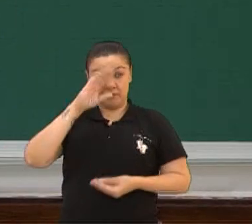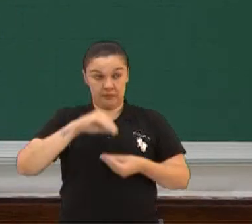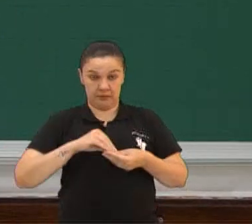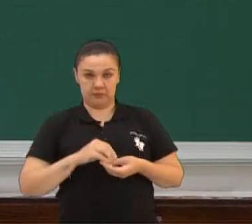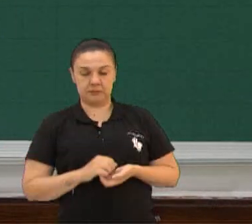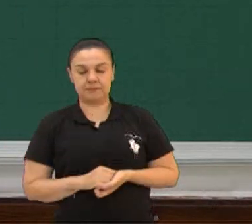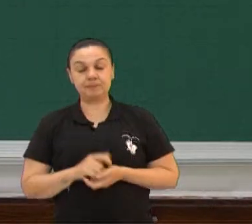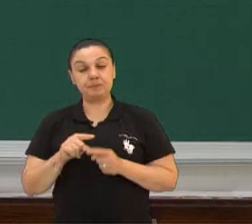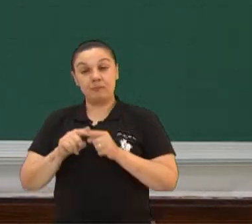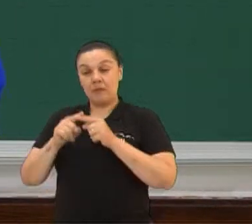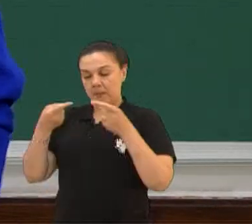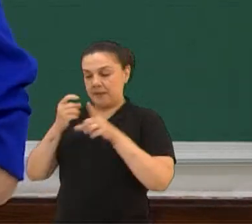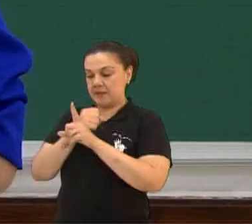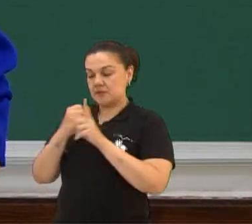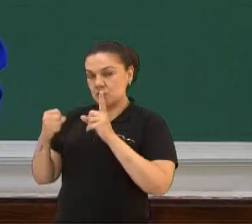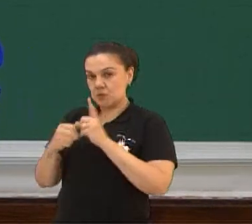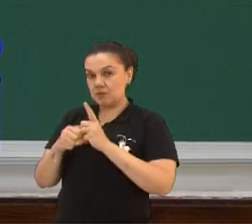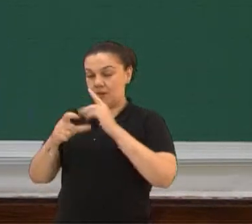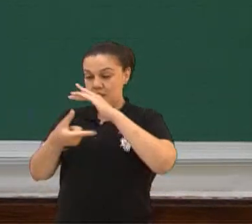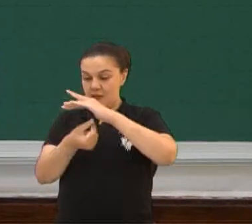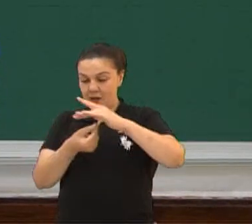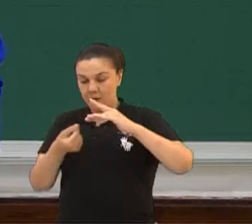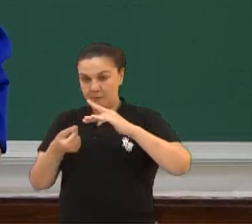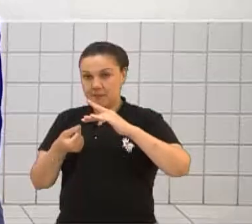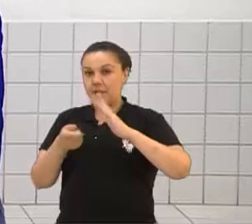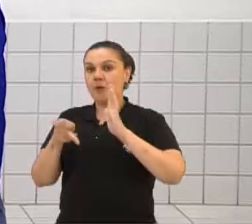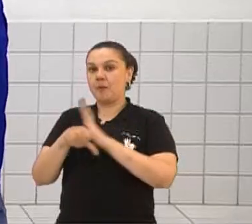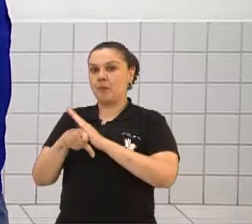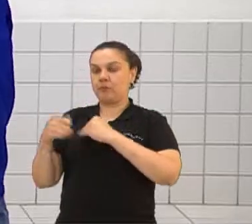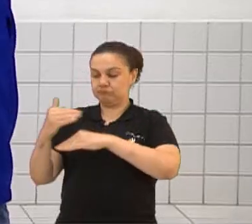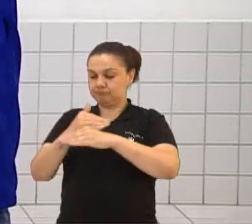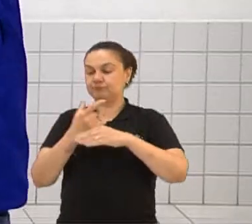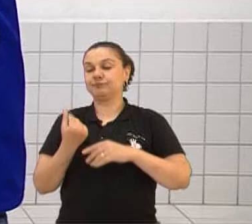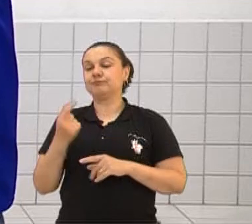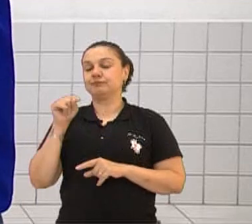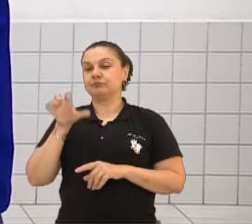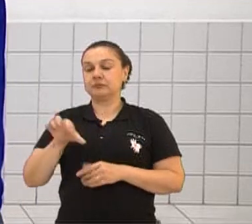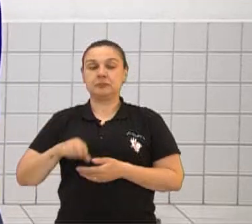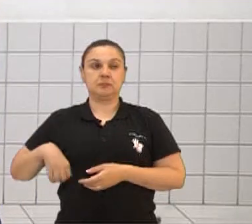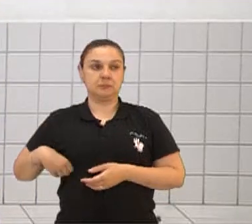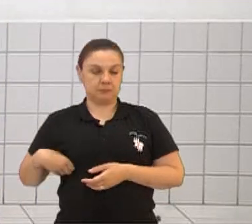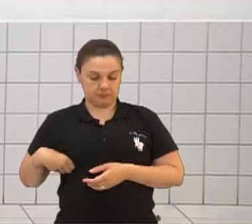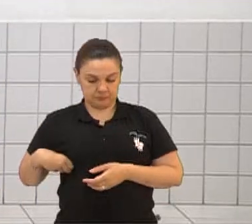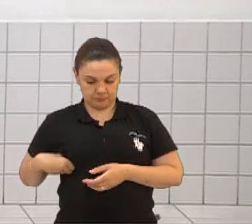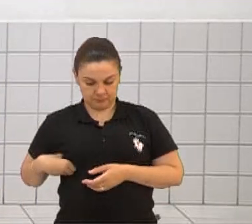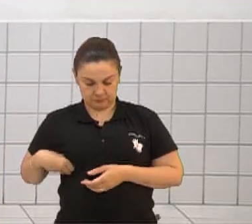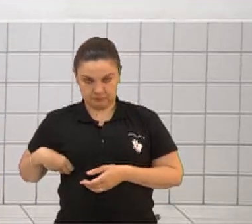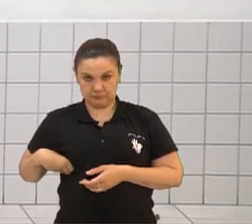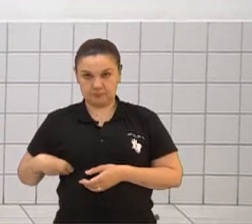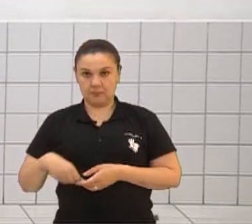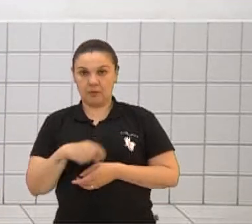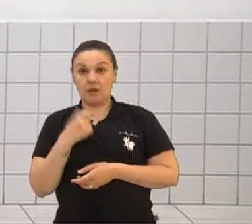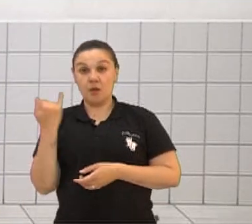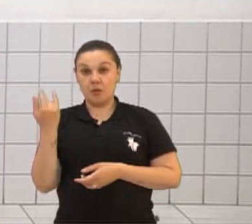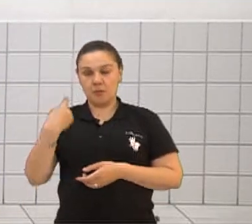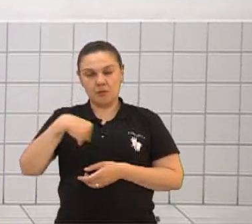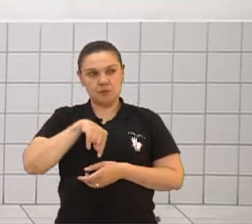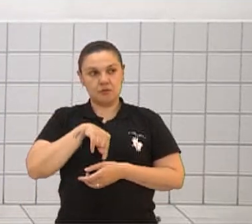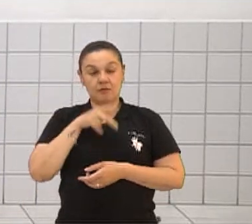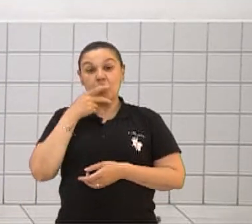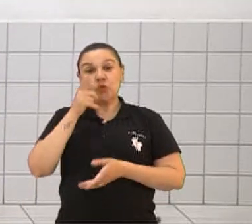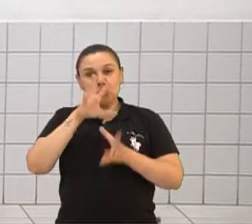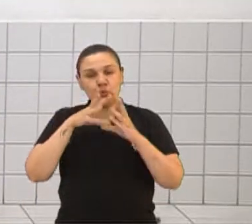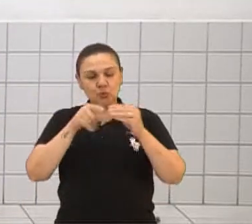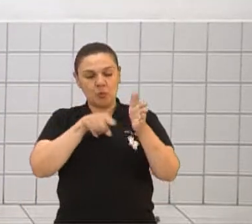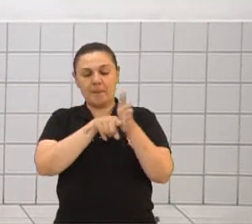Mas essa questão da sociedade capitalista, o padrão de vida, isso é central. É bom mencionar que todos os pesquisadores